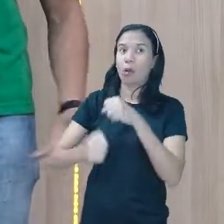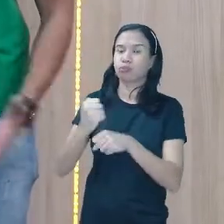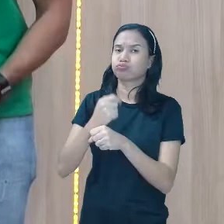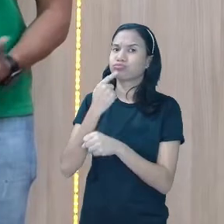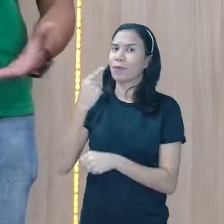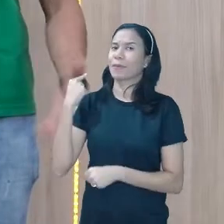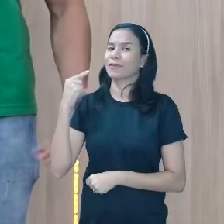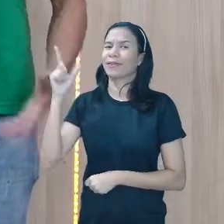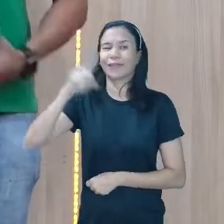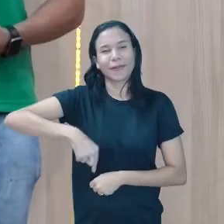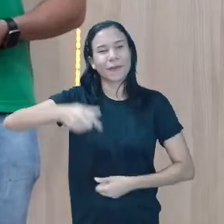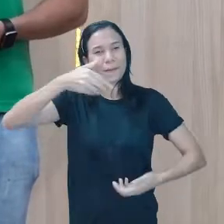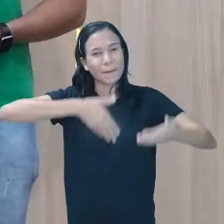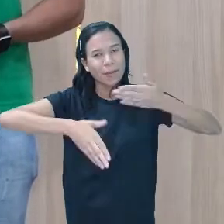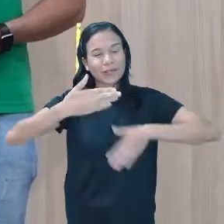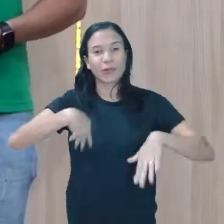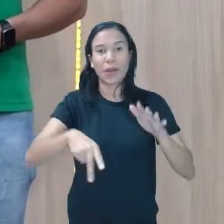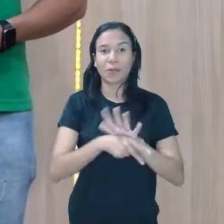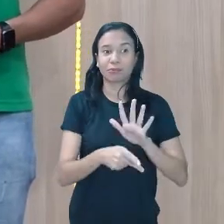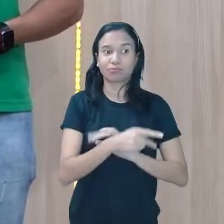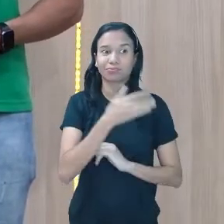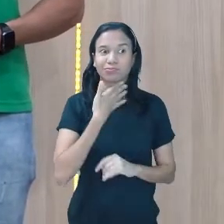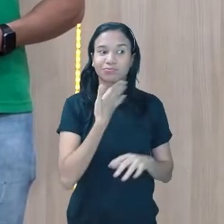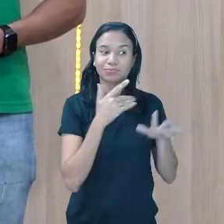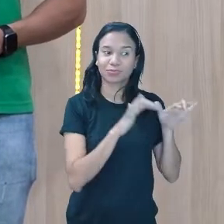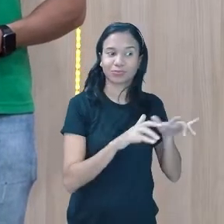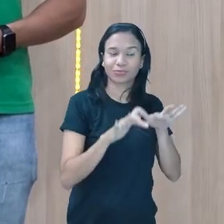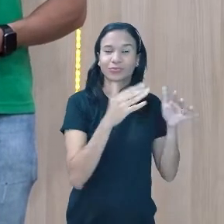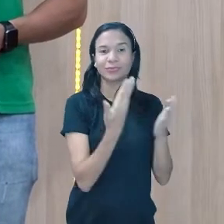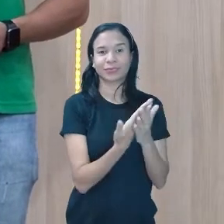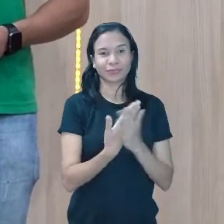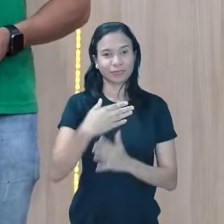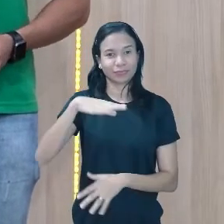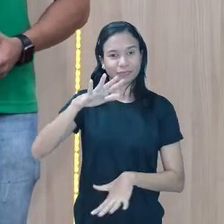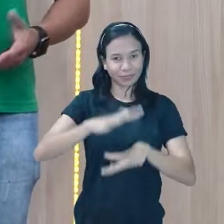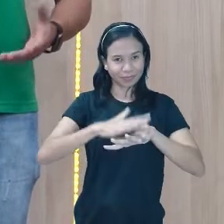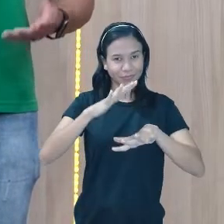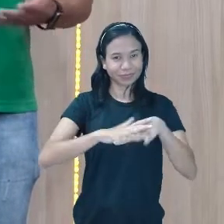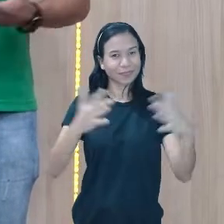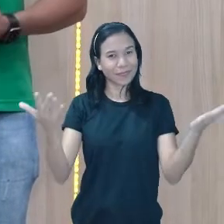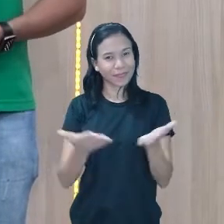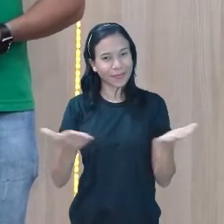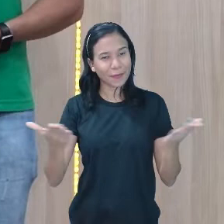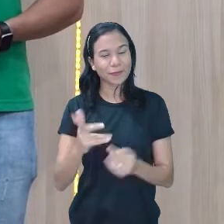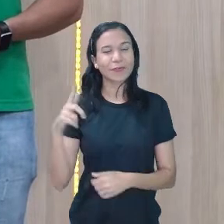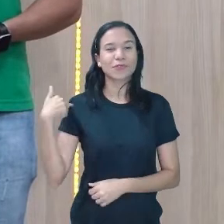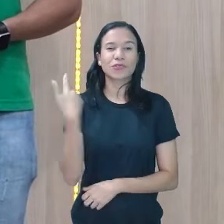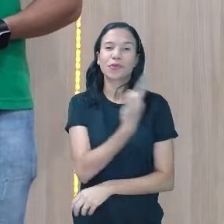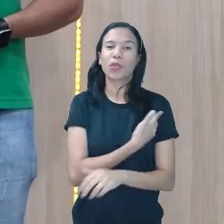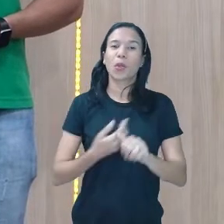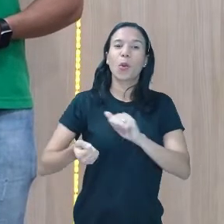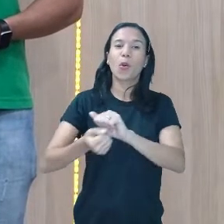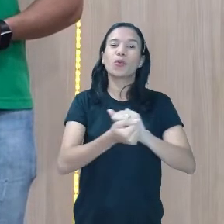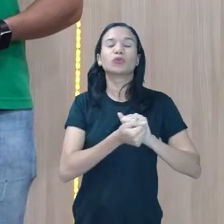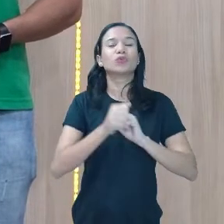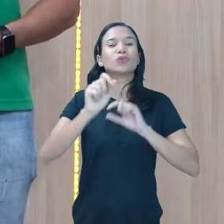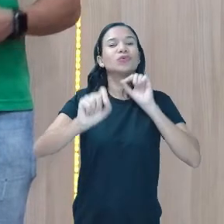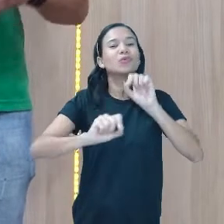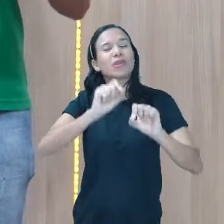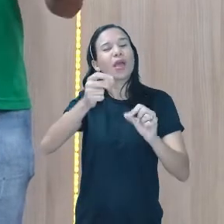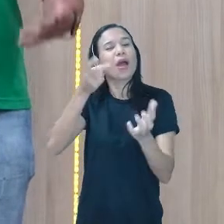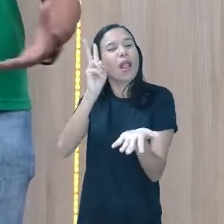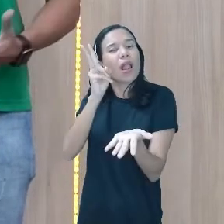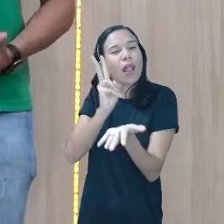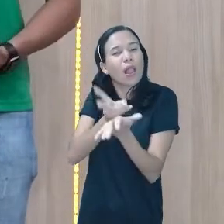passado, né? Participava aí dos chats das aulas, né, de matemática, e hoje estamos aqui para